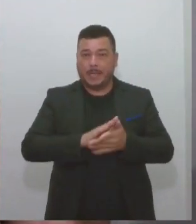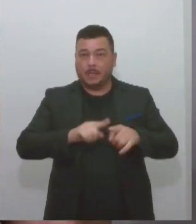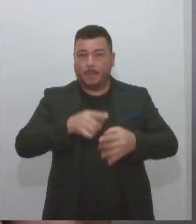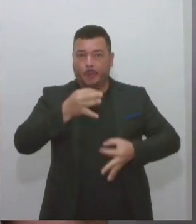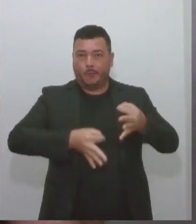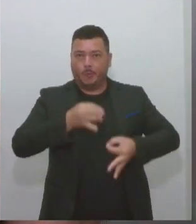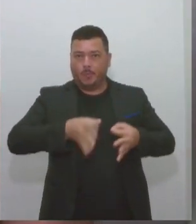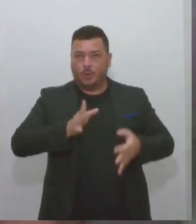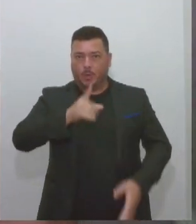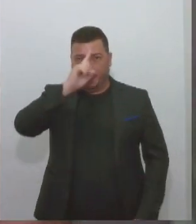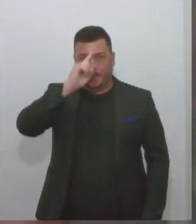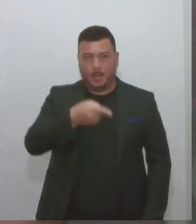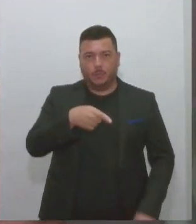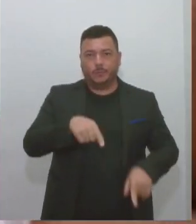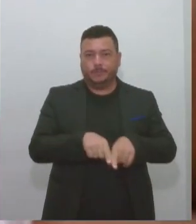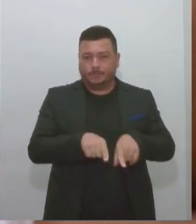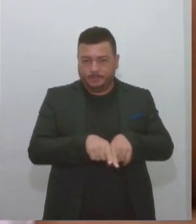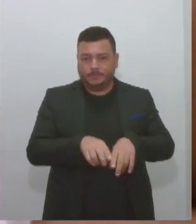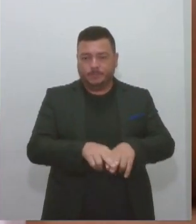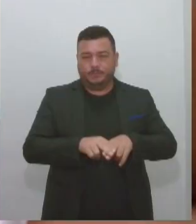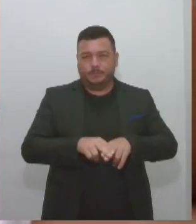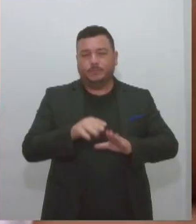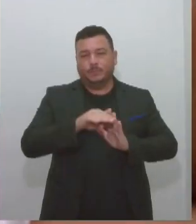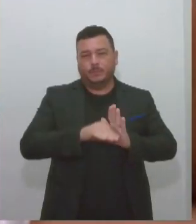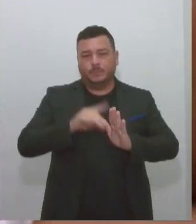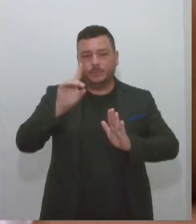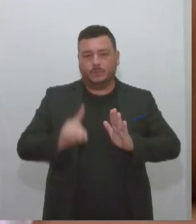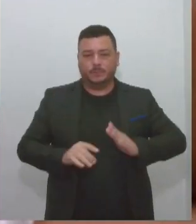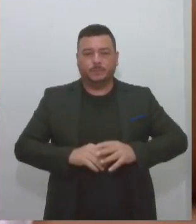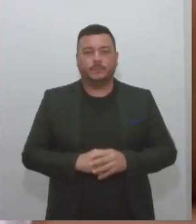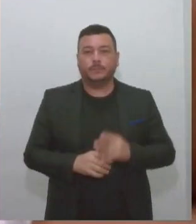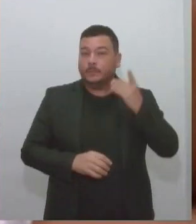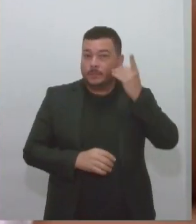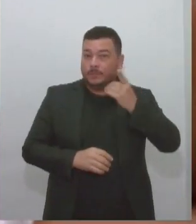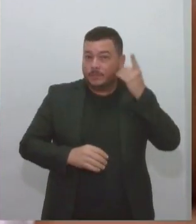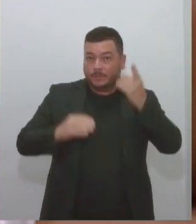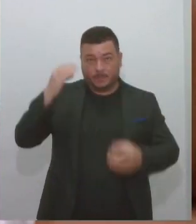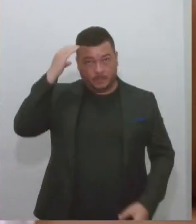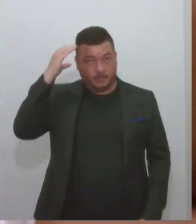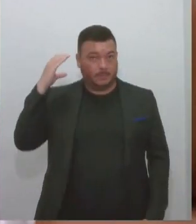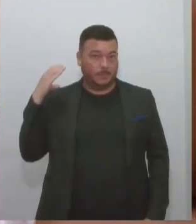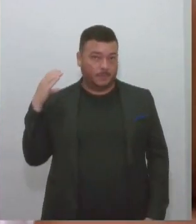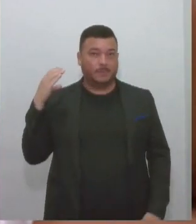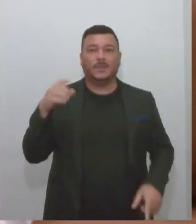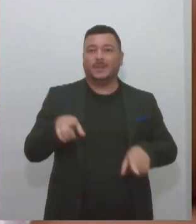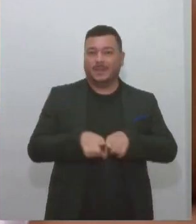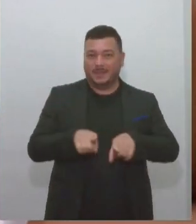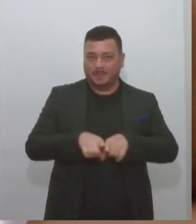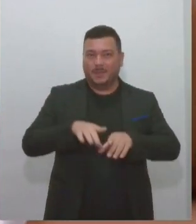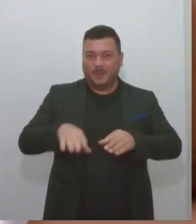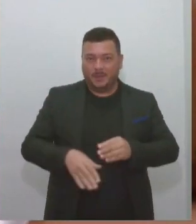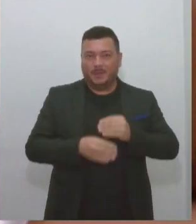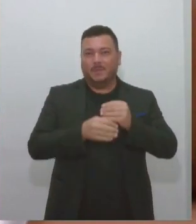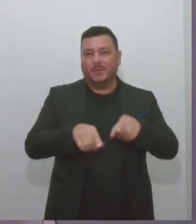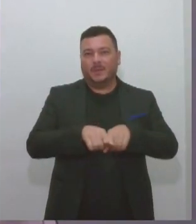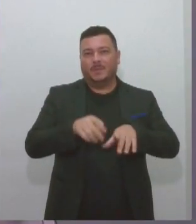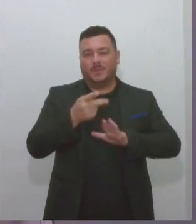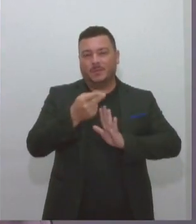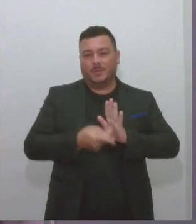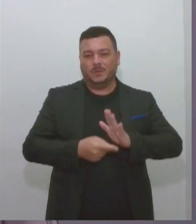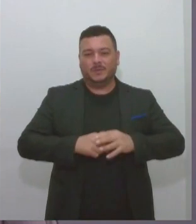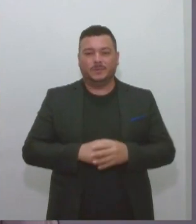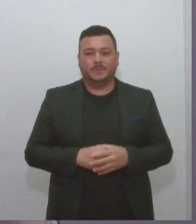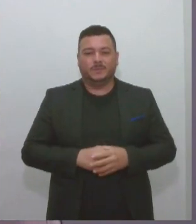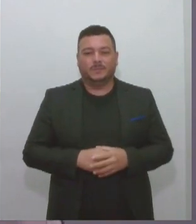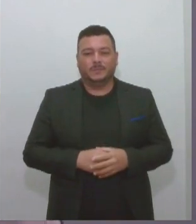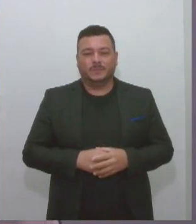o plano diretor do transporte público. A deputada Carminha Paiva, também coautora do projeto, se pronunciou sobre o assunto. Quando